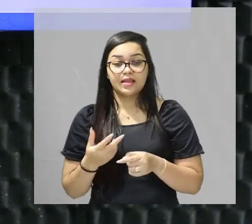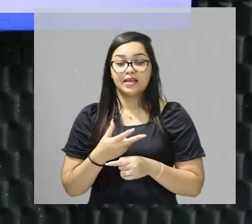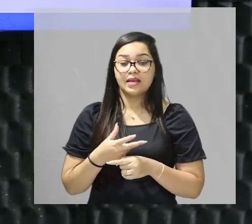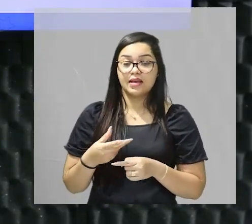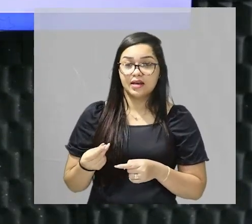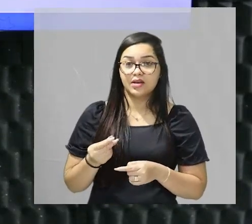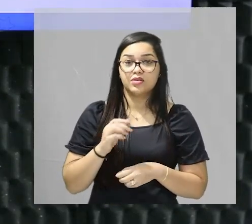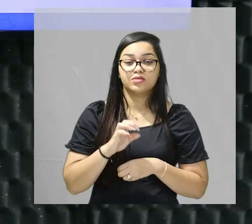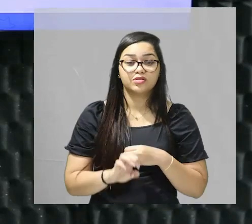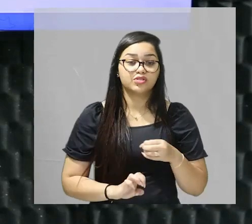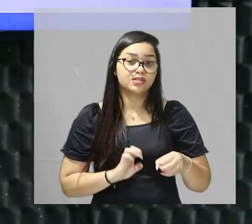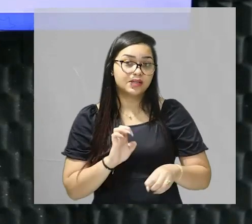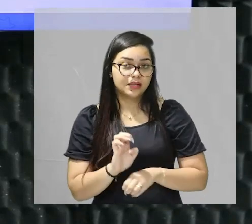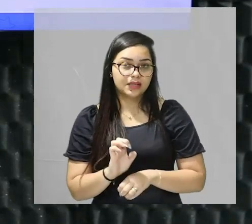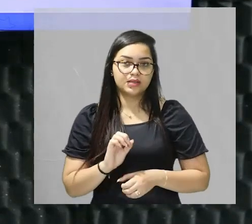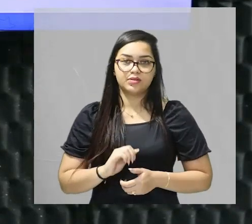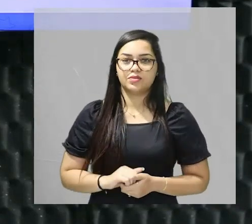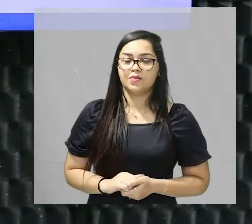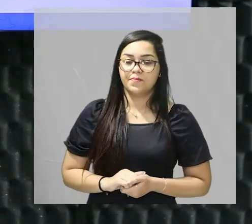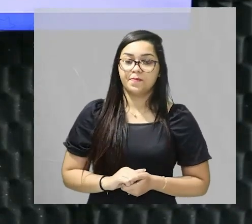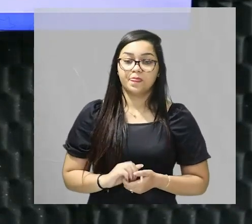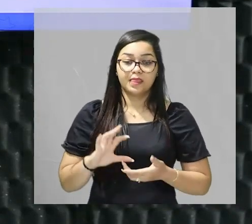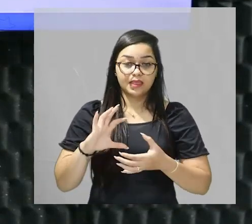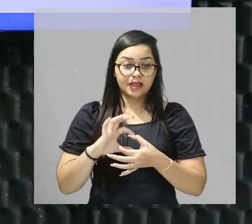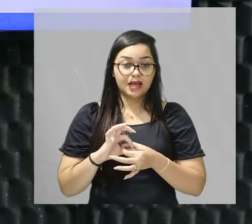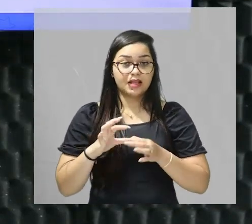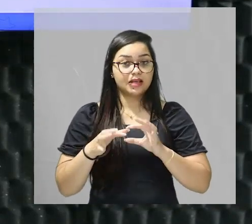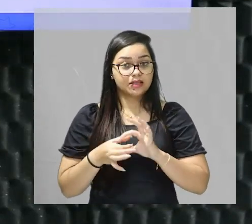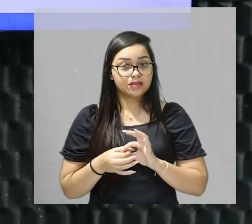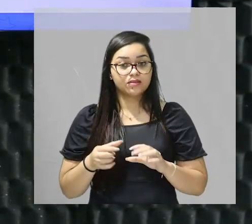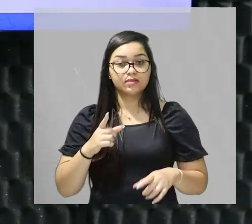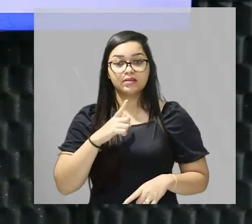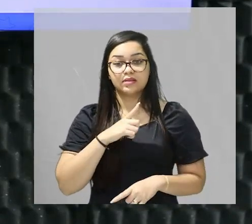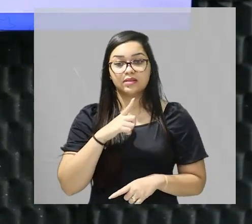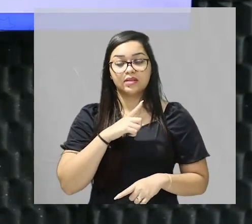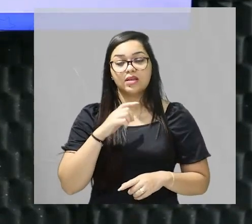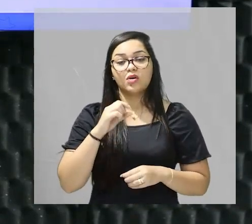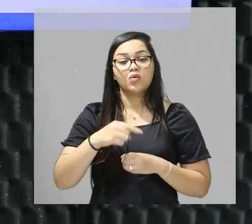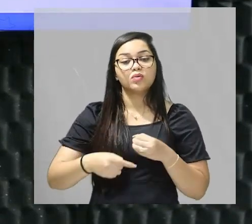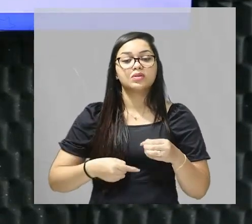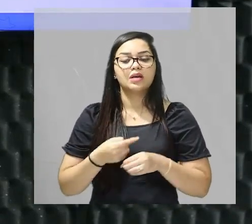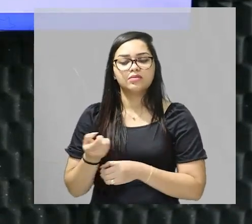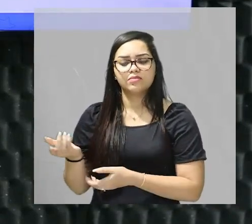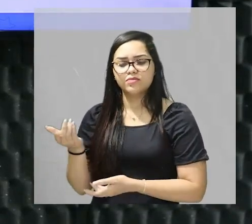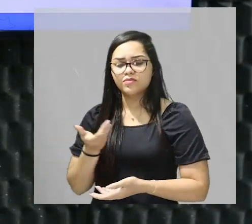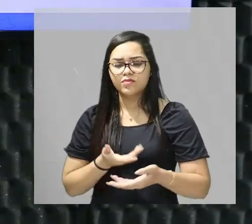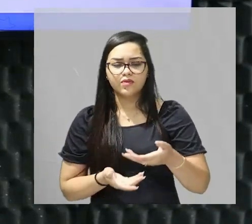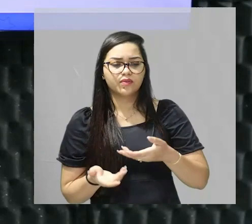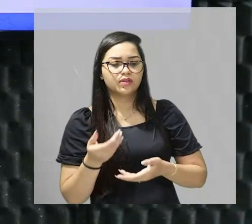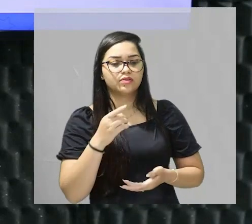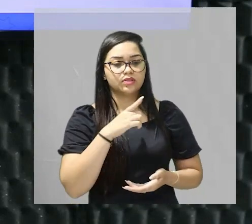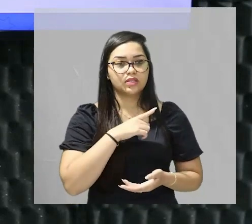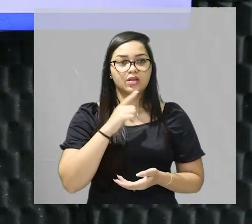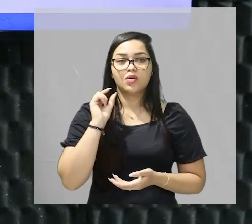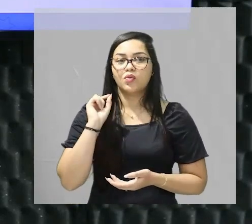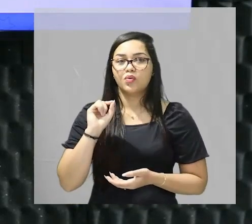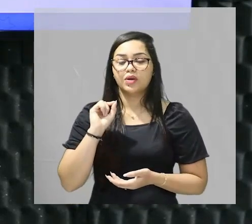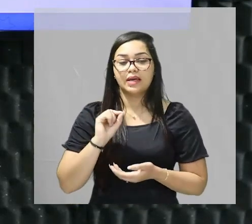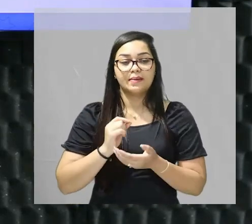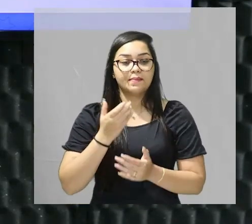de elétrons. Então, na ligação, os átomos envolvidos, eu vou ter um átomo que estará